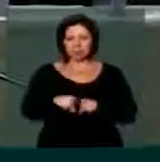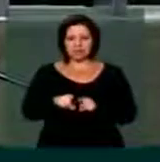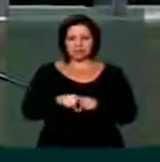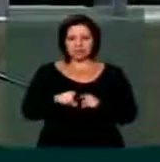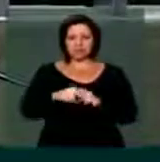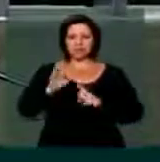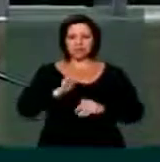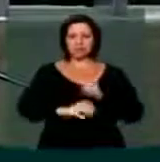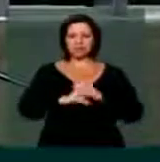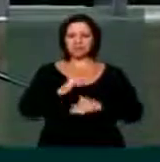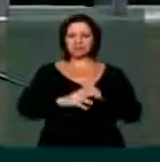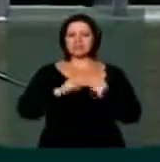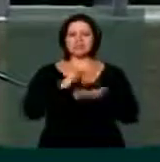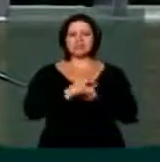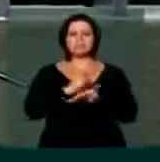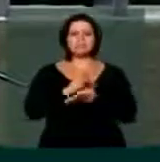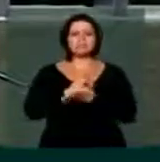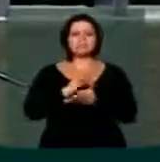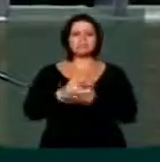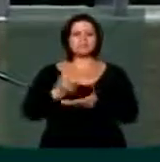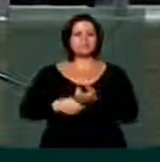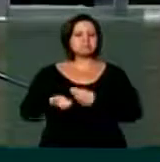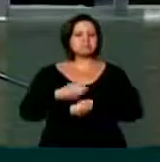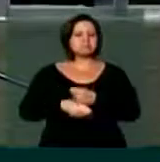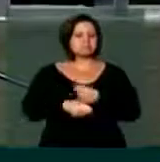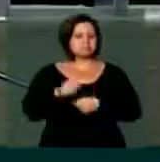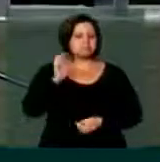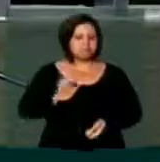defenderam, na prática, a mesma política econômica.